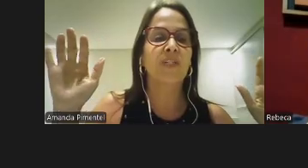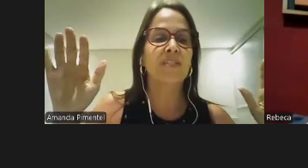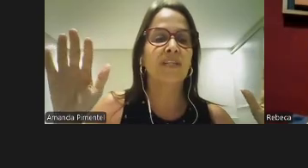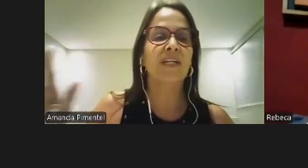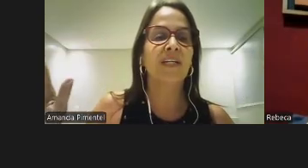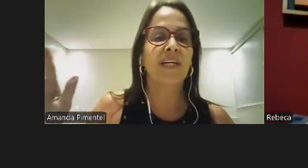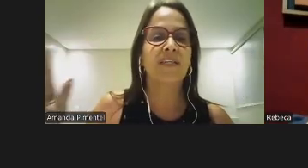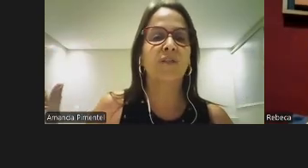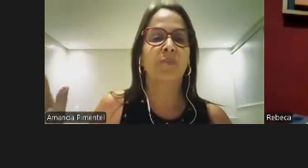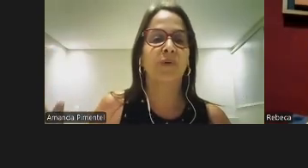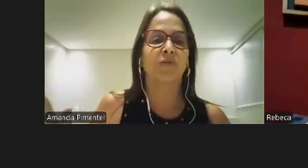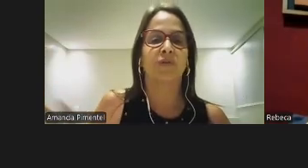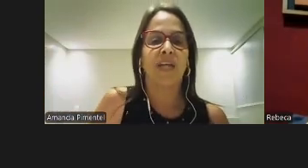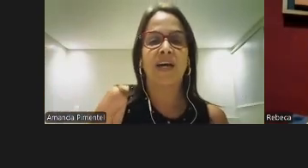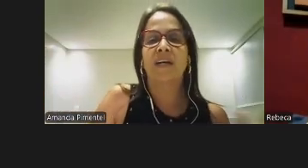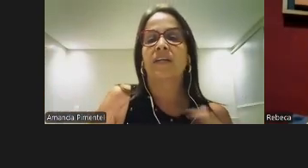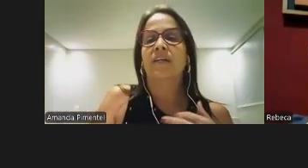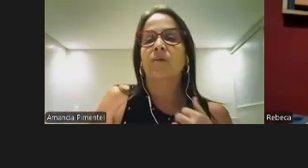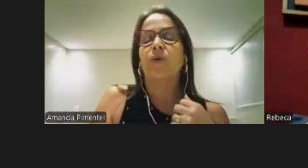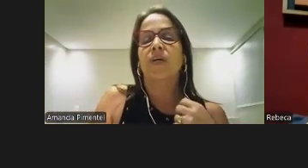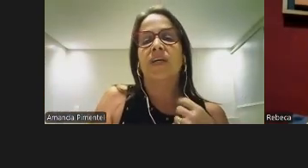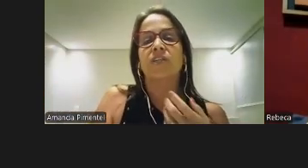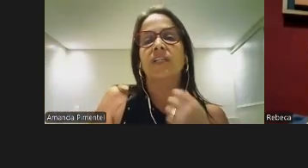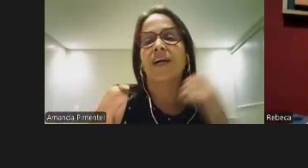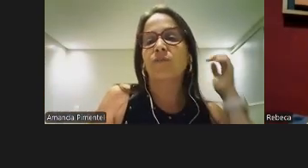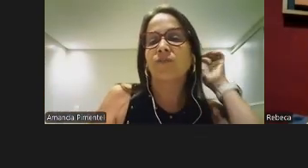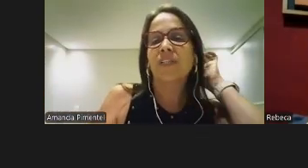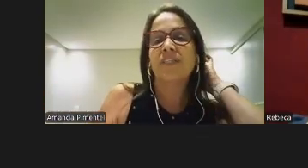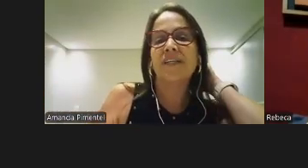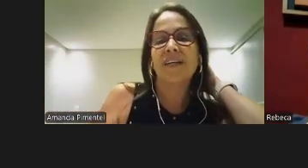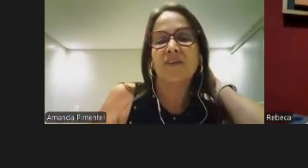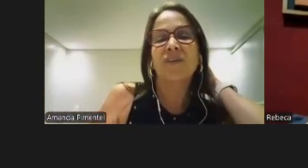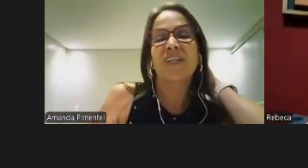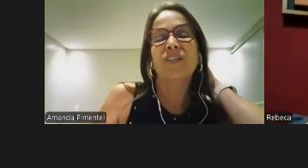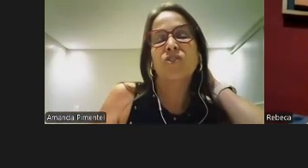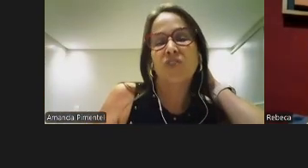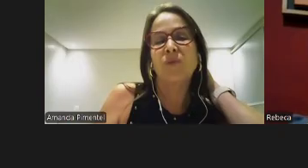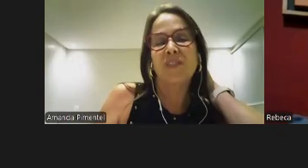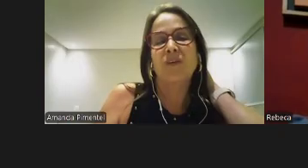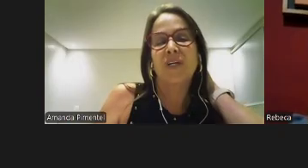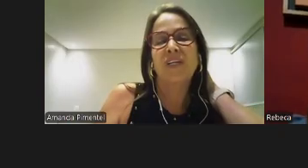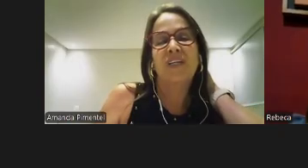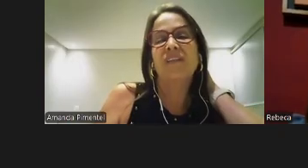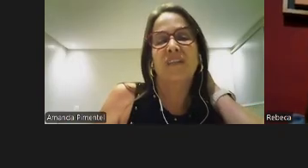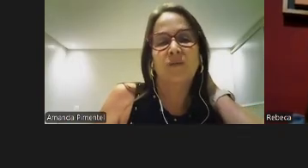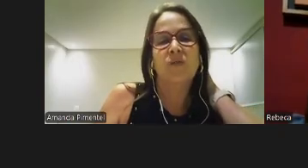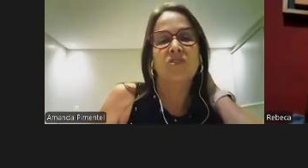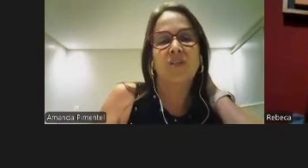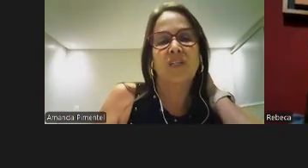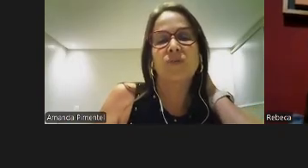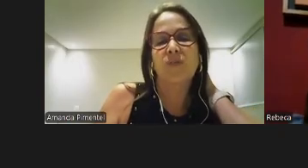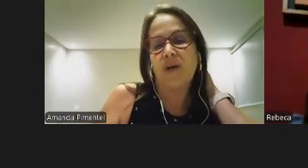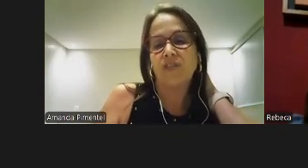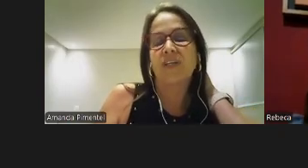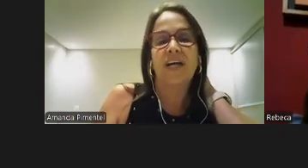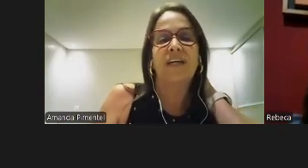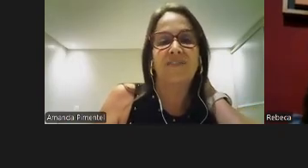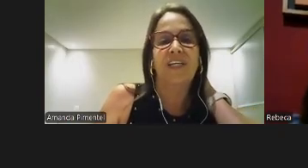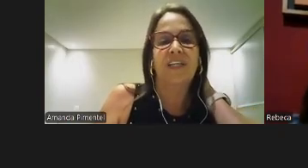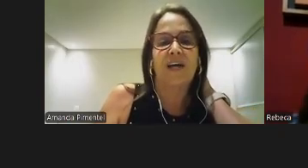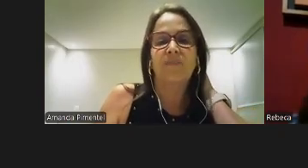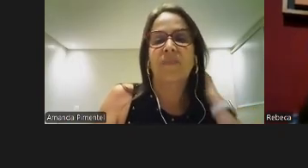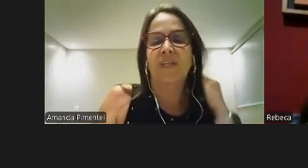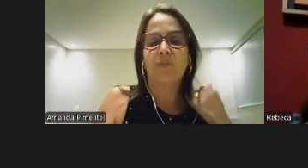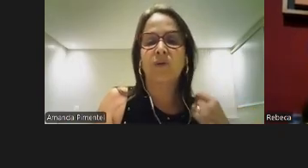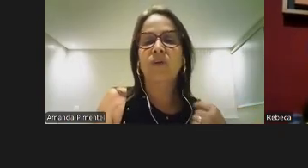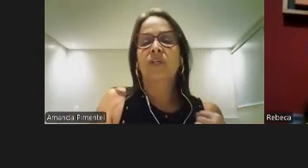abrir o som e dizer, Dani, aceita o povo, tá? Porque a gente está com 26 agora e nós temos 50 e tantos inscritos e eu acho que a galera